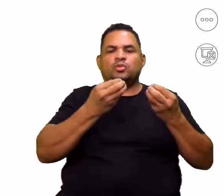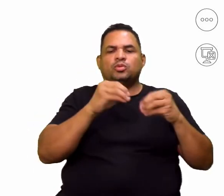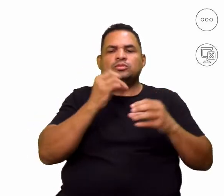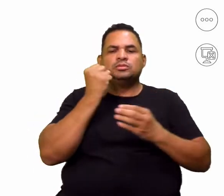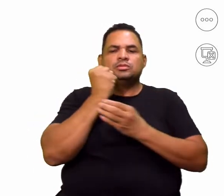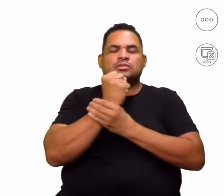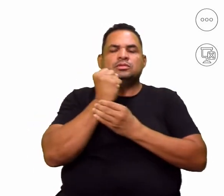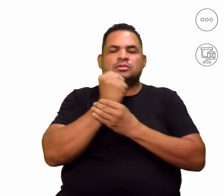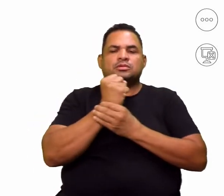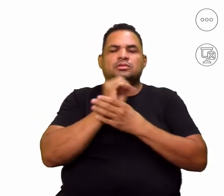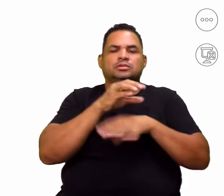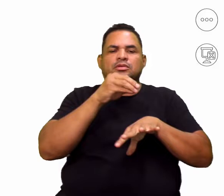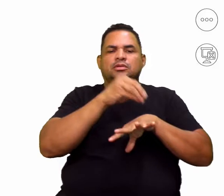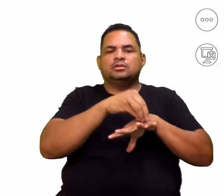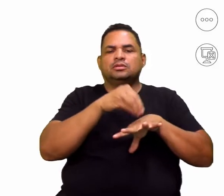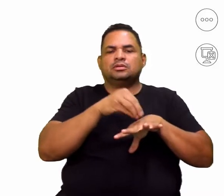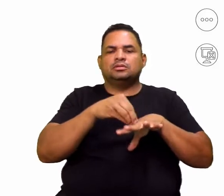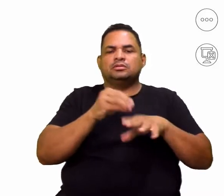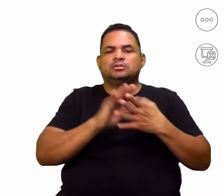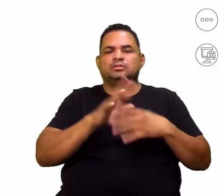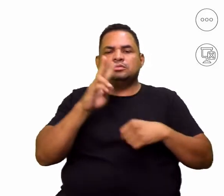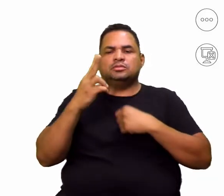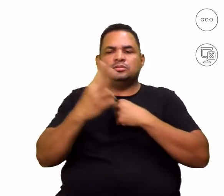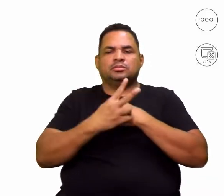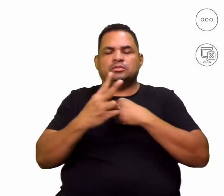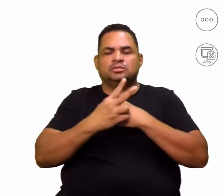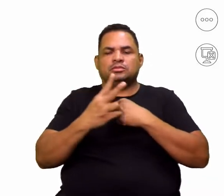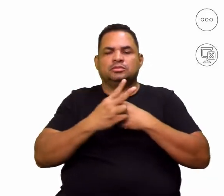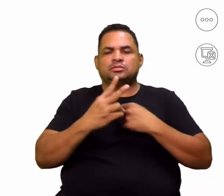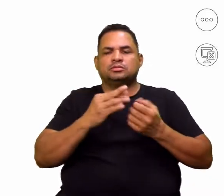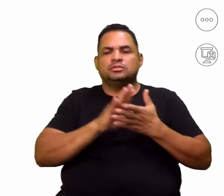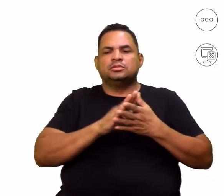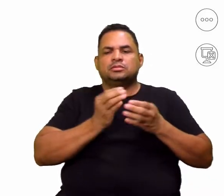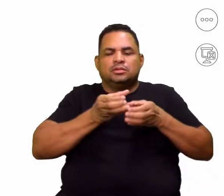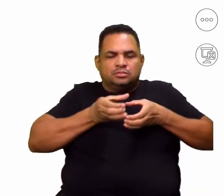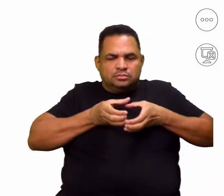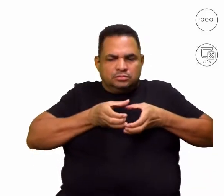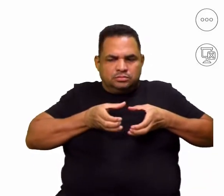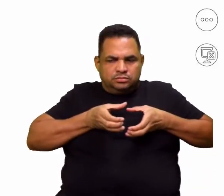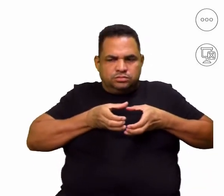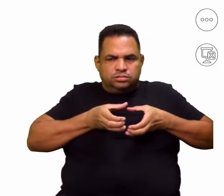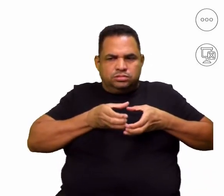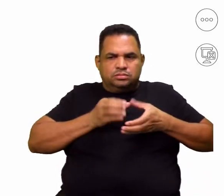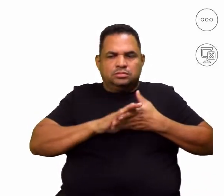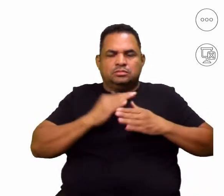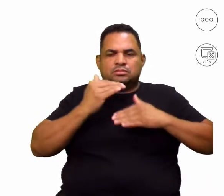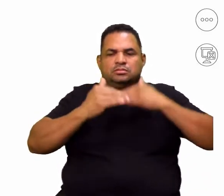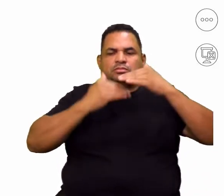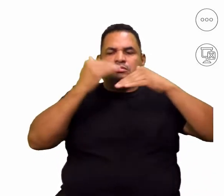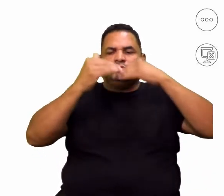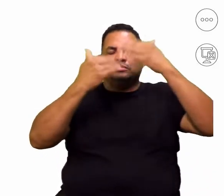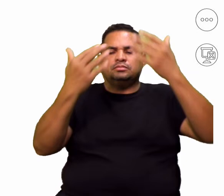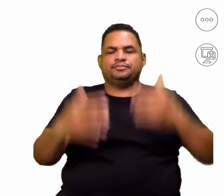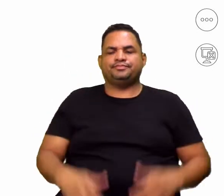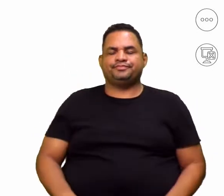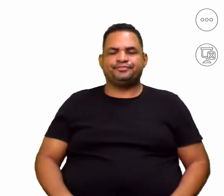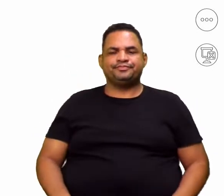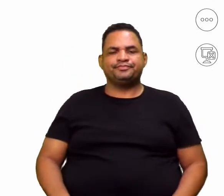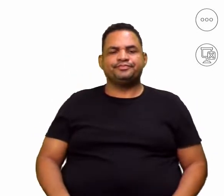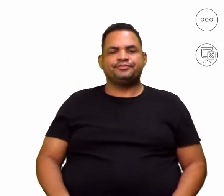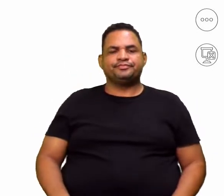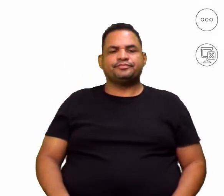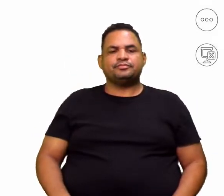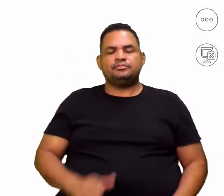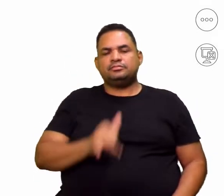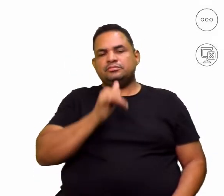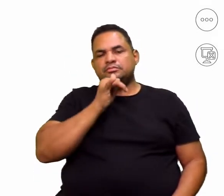e proteção para o embrião crescer. É o vitelo, a substância nutritiva ali que vai nutrir esse ser em desenvolvimento. Aí, como exemplo,